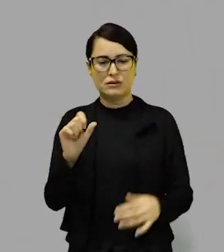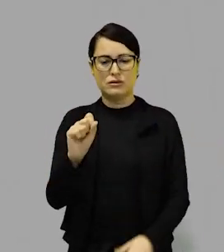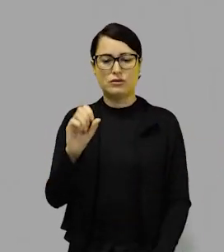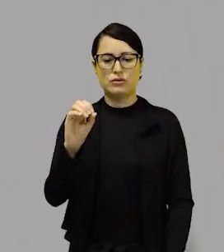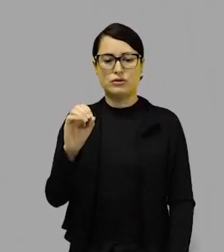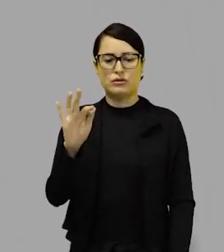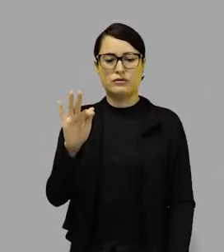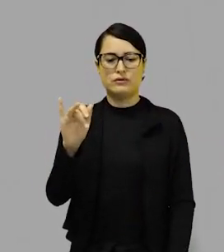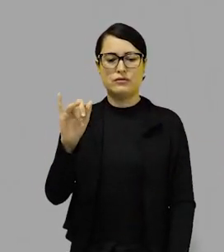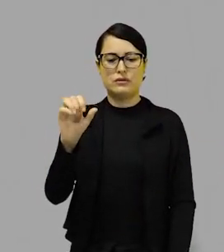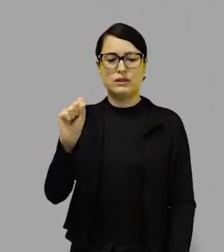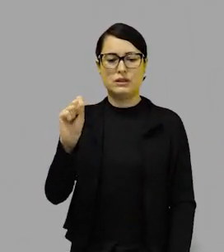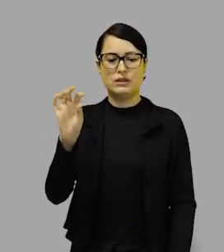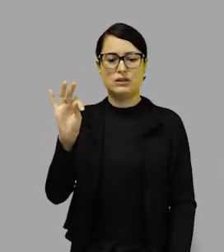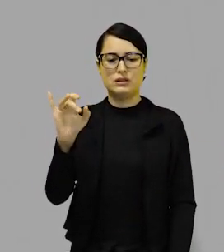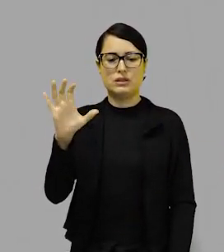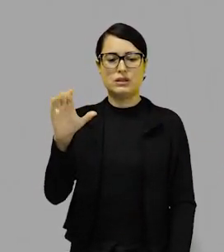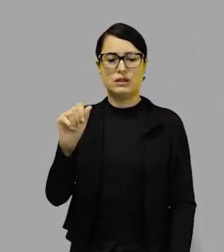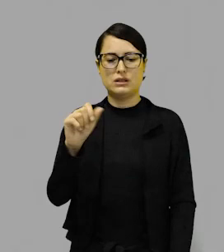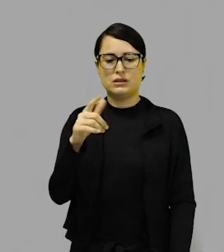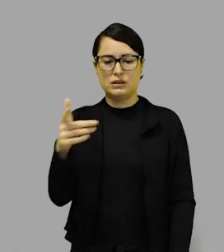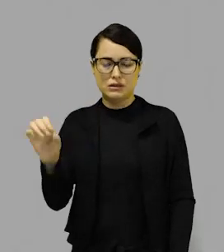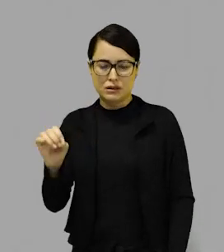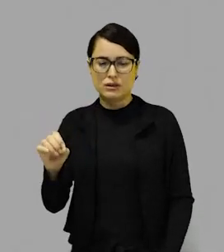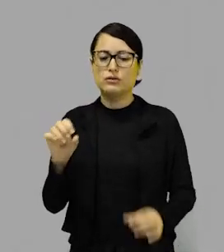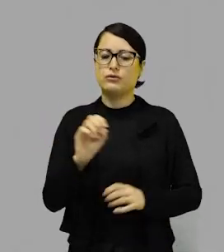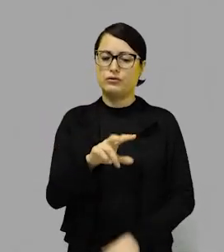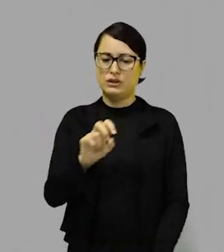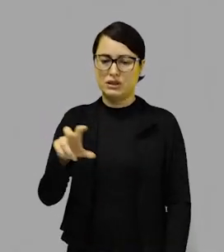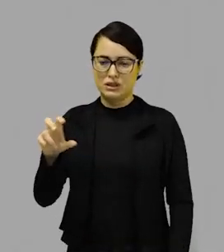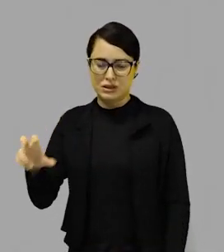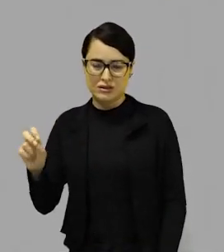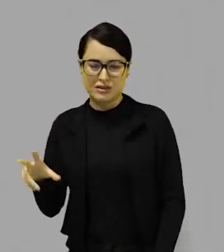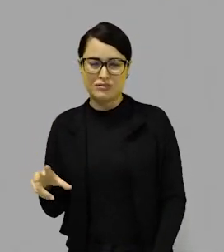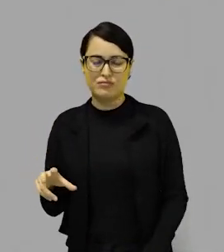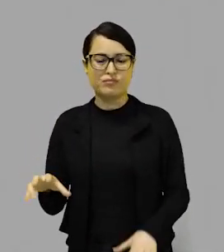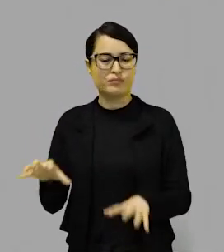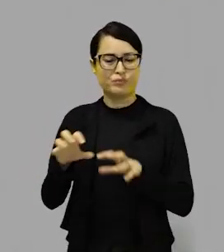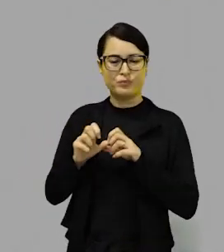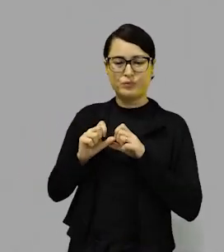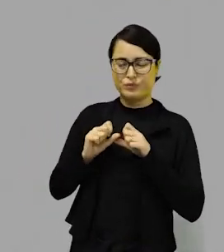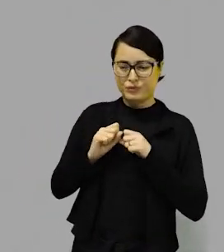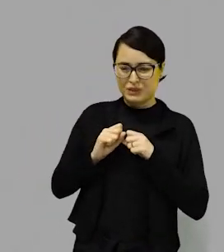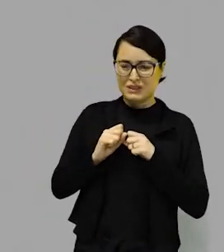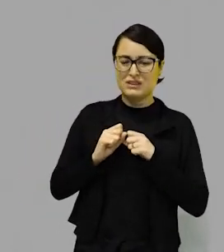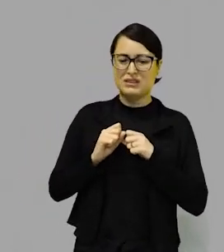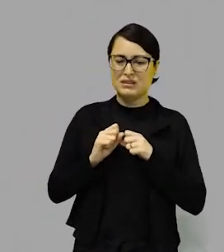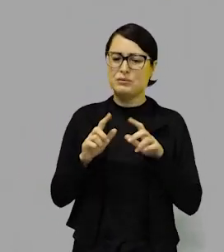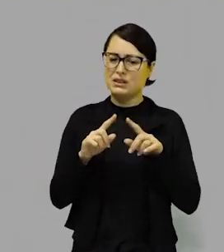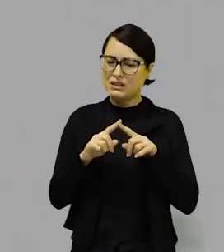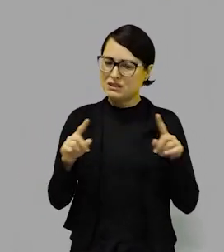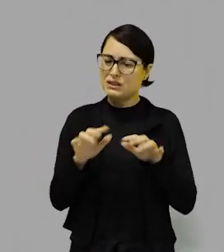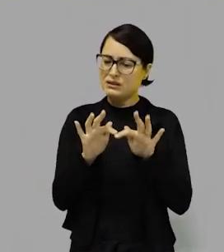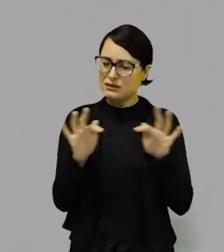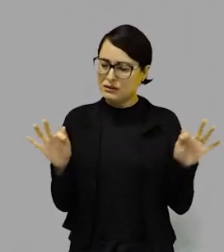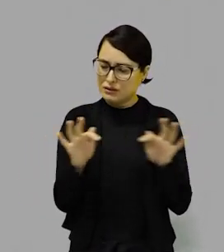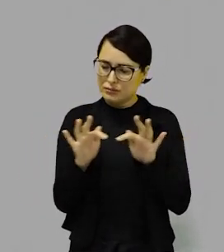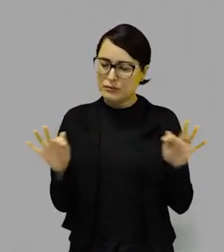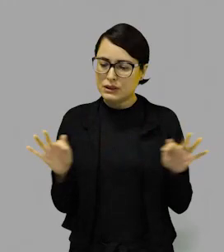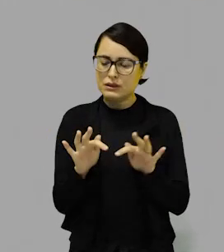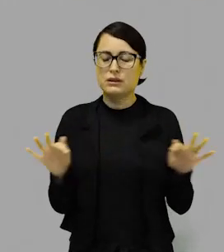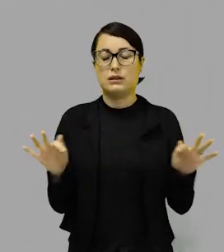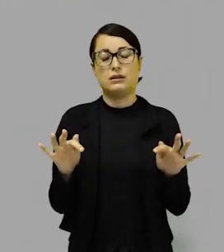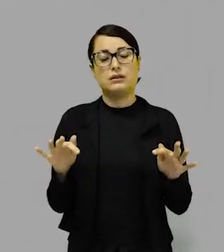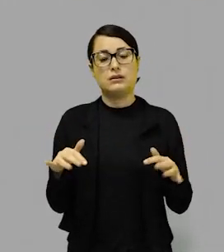e sofisticação que o vírus tem, porque apesar de causar um grande estrago, são organismos muito simples, né?